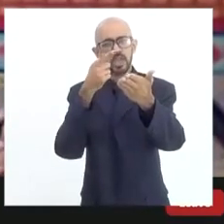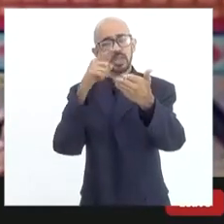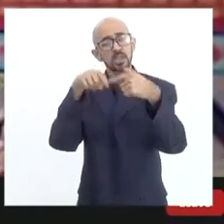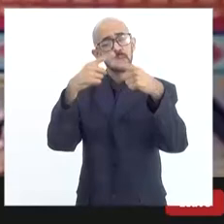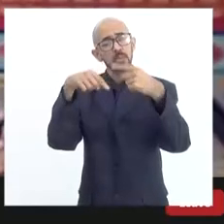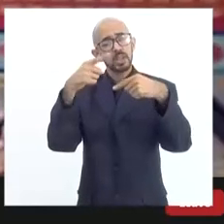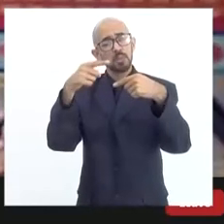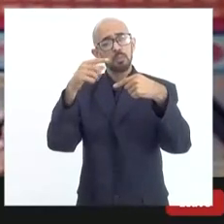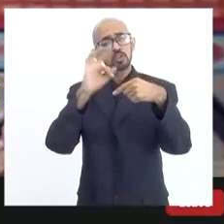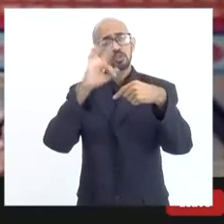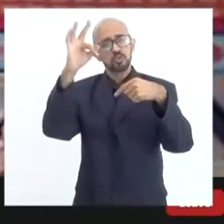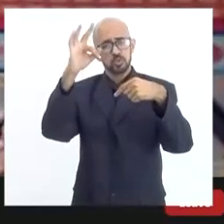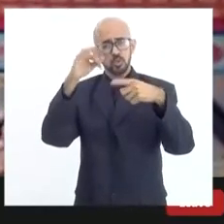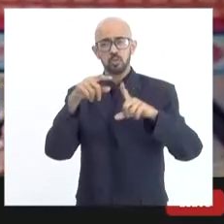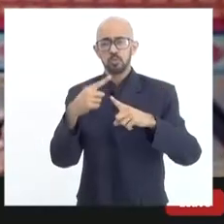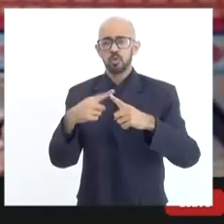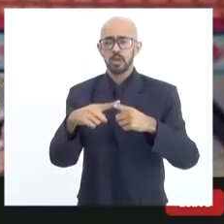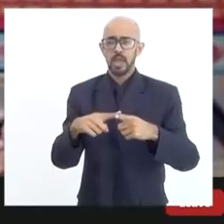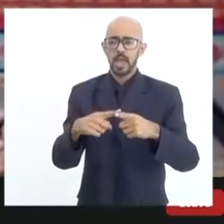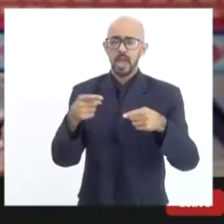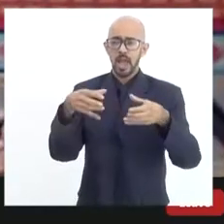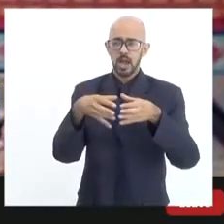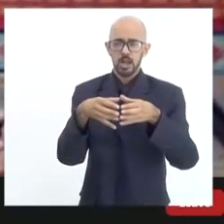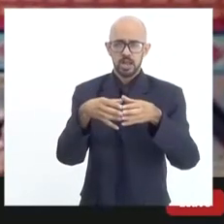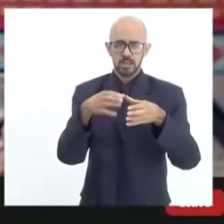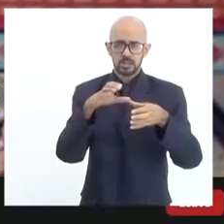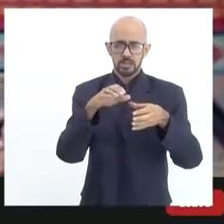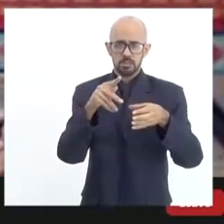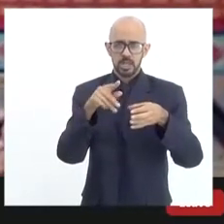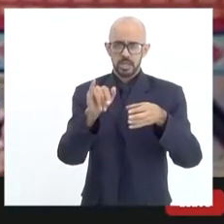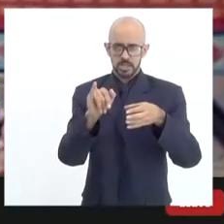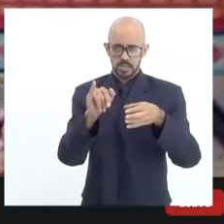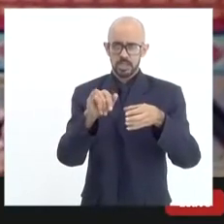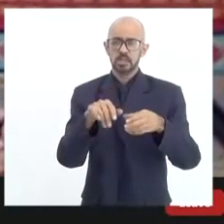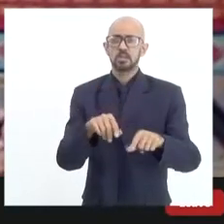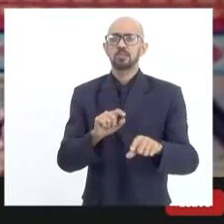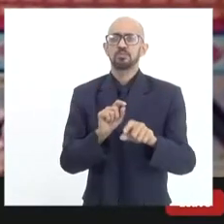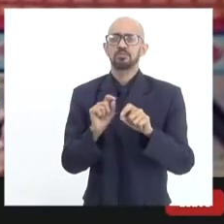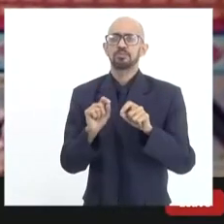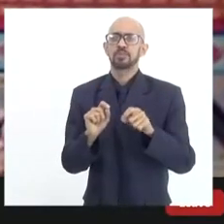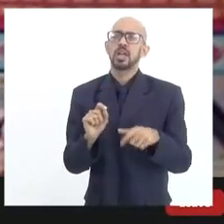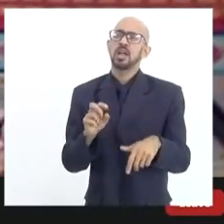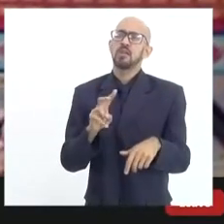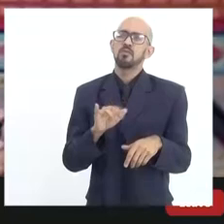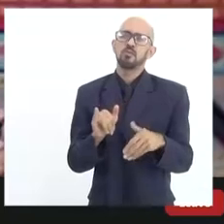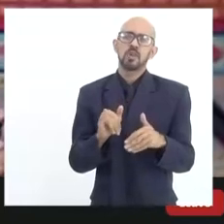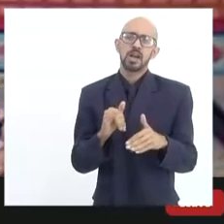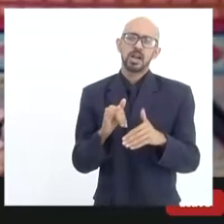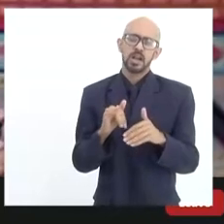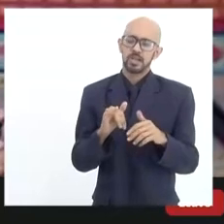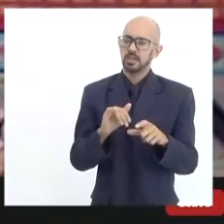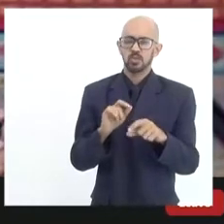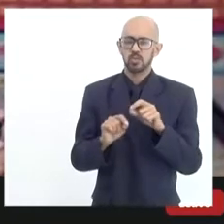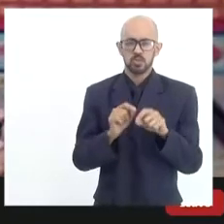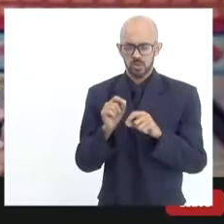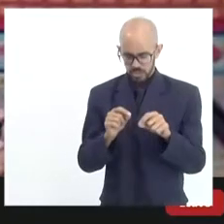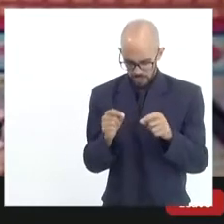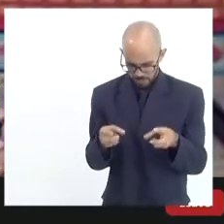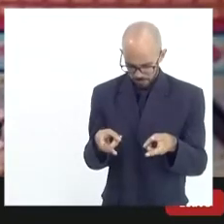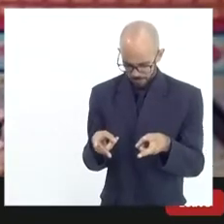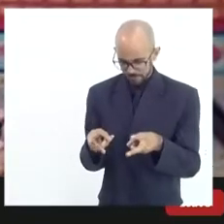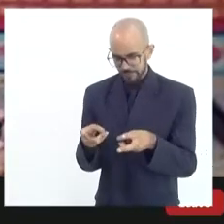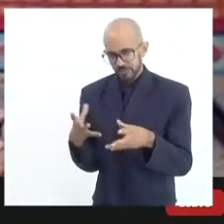Porque essa comissão parlamentar de inquérito vem adquirindo um contorno muito importante.